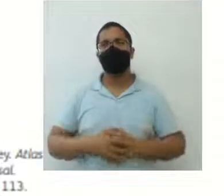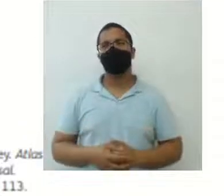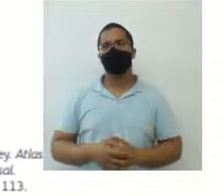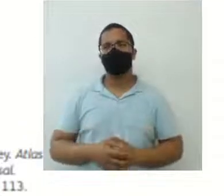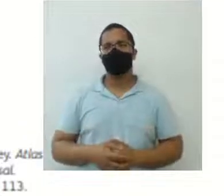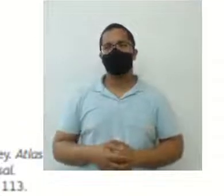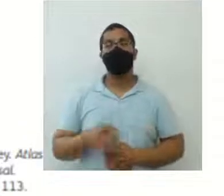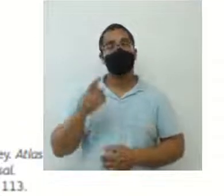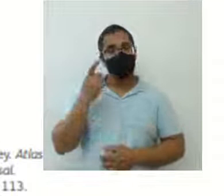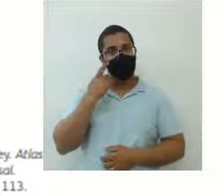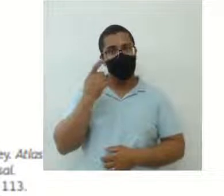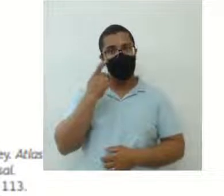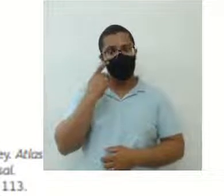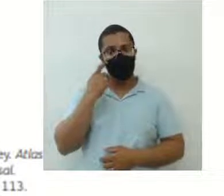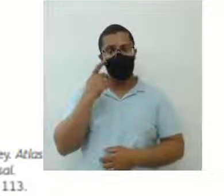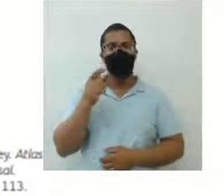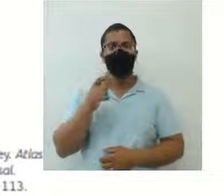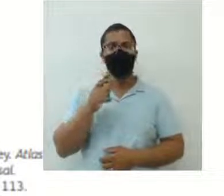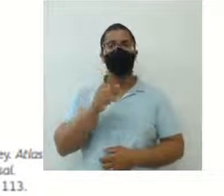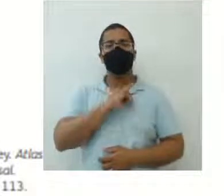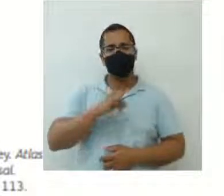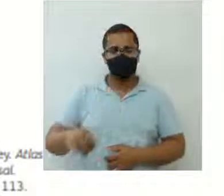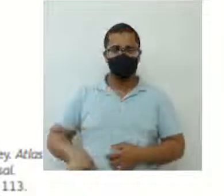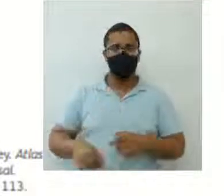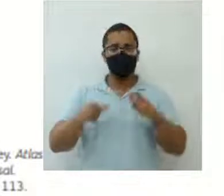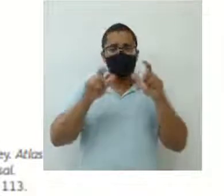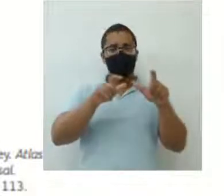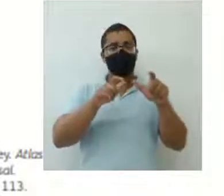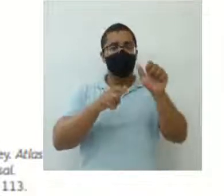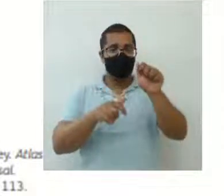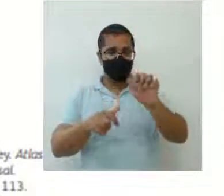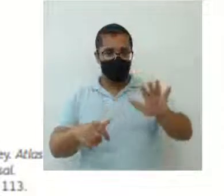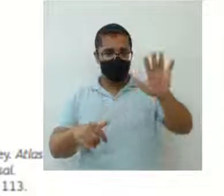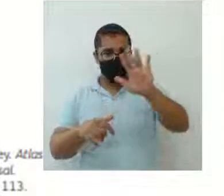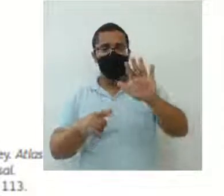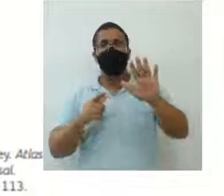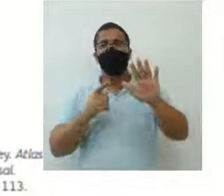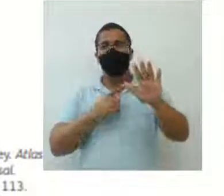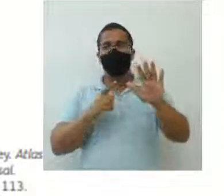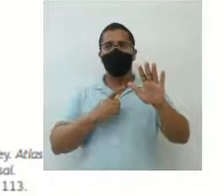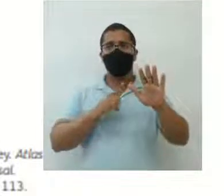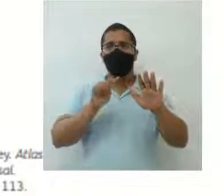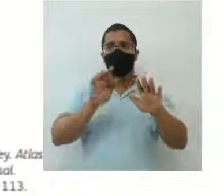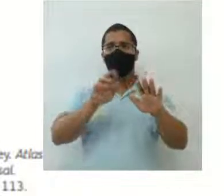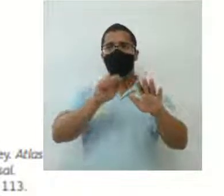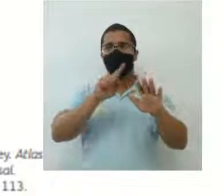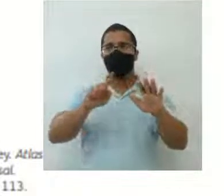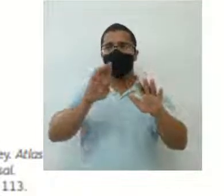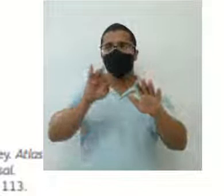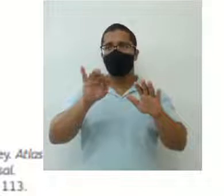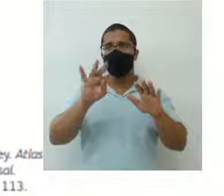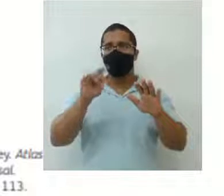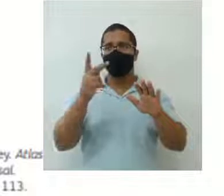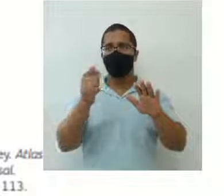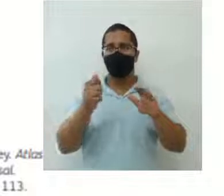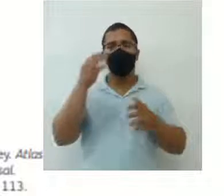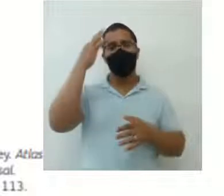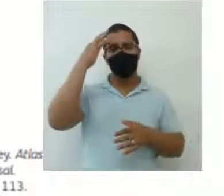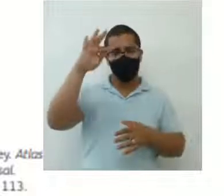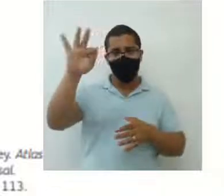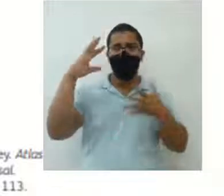vão ter o Império ali na Ásia, né, conforme vocês vão ter aí a Grã-Bretanha, a França, né, isso,